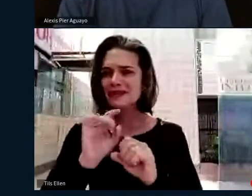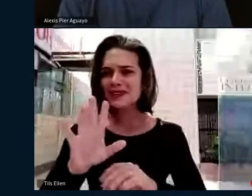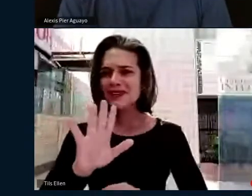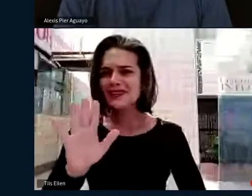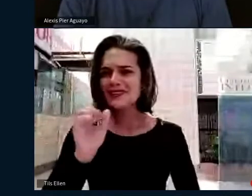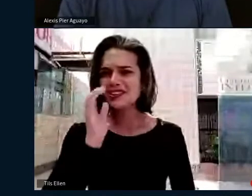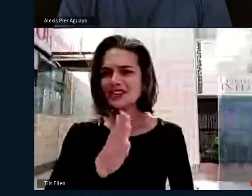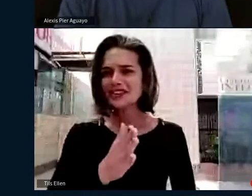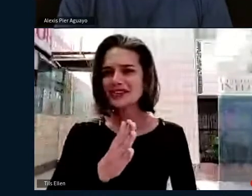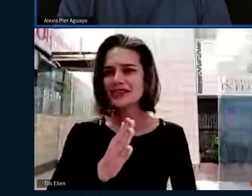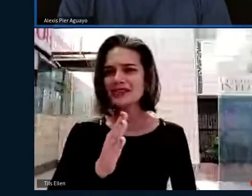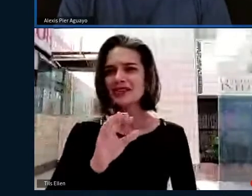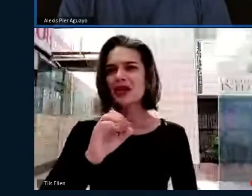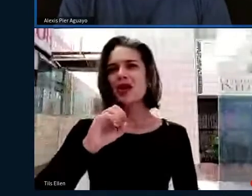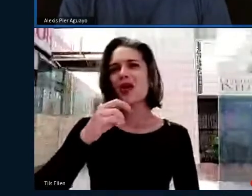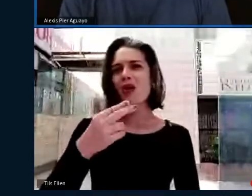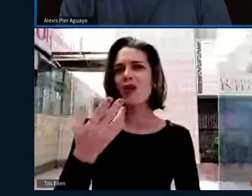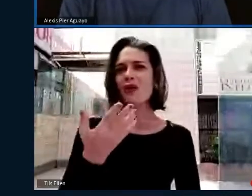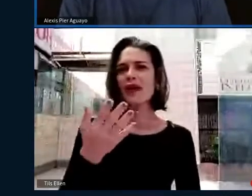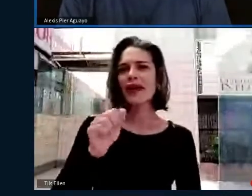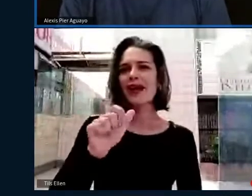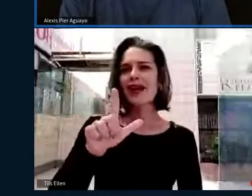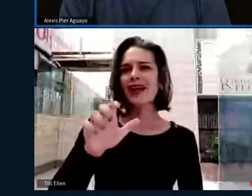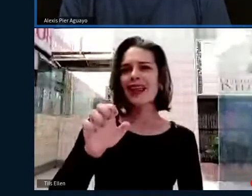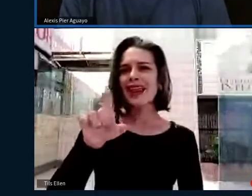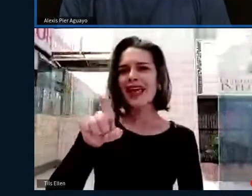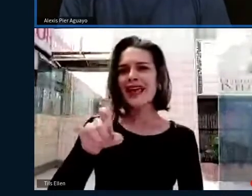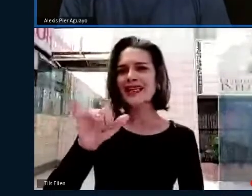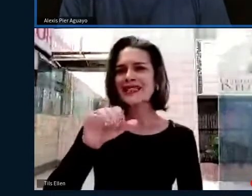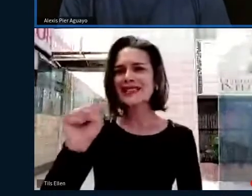quer que eu te chame de Alexis? Não, pode chamar de pé.